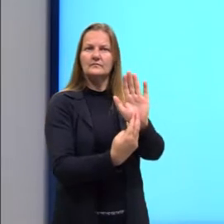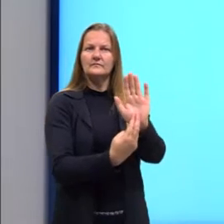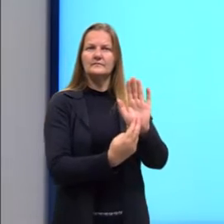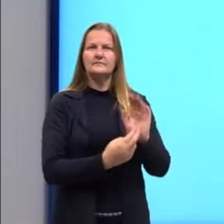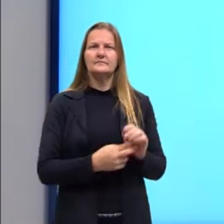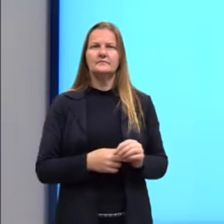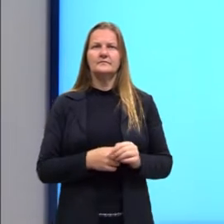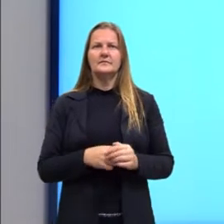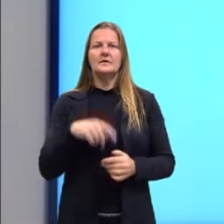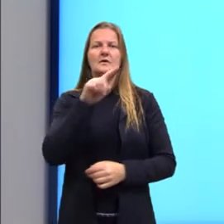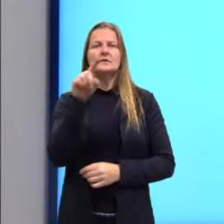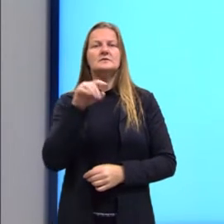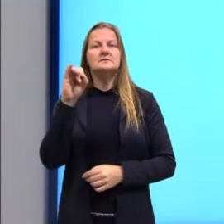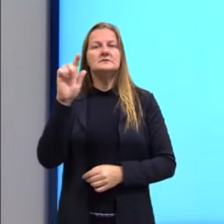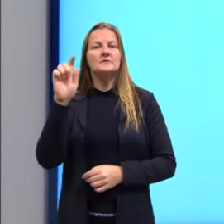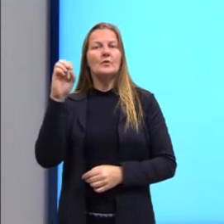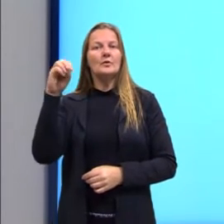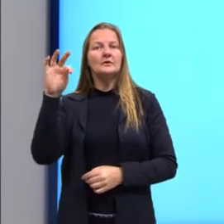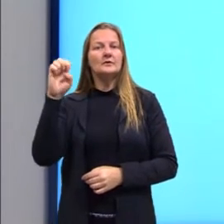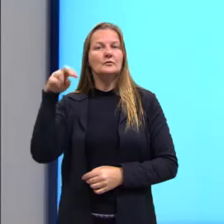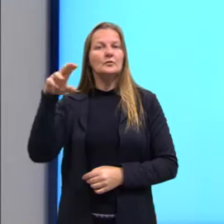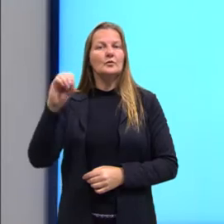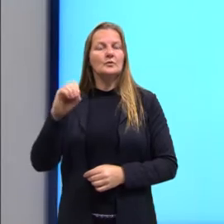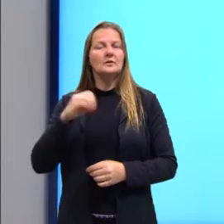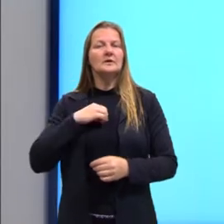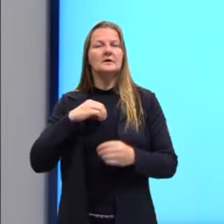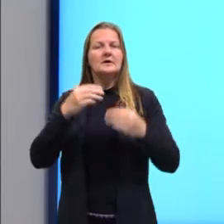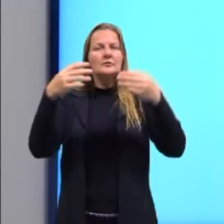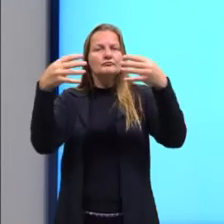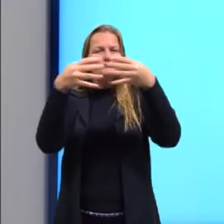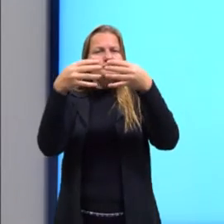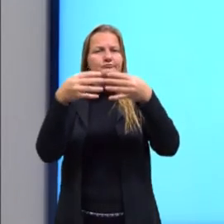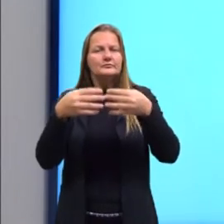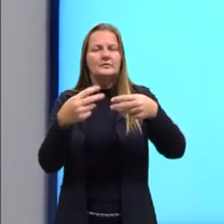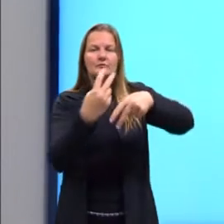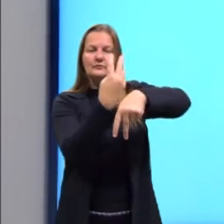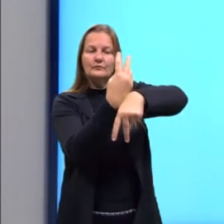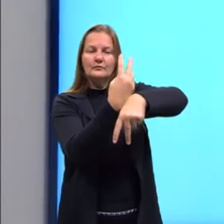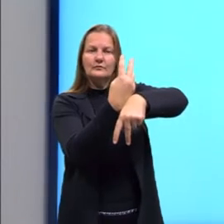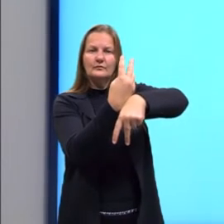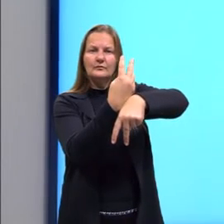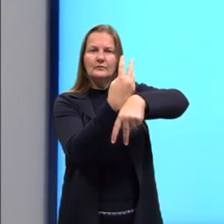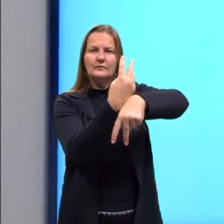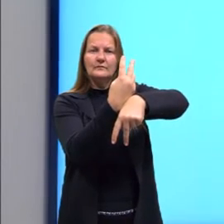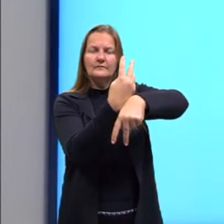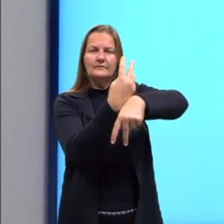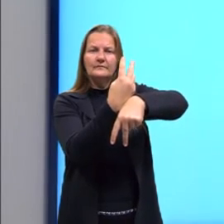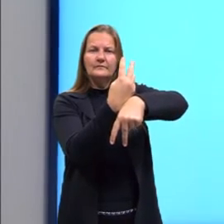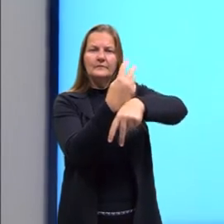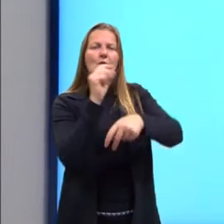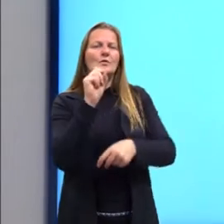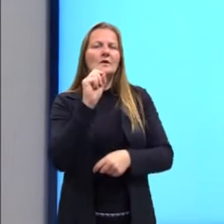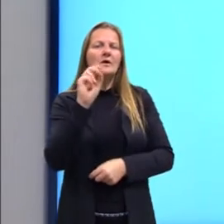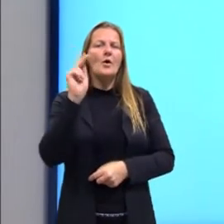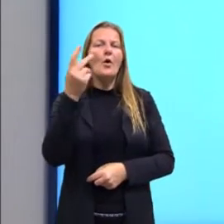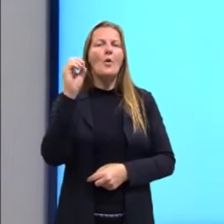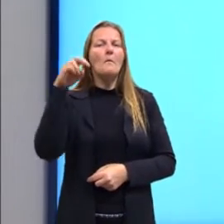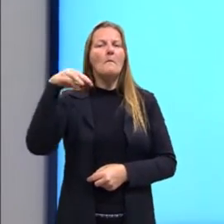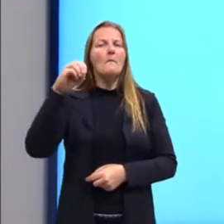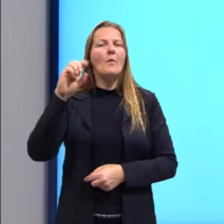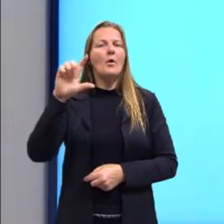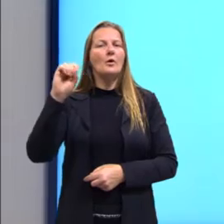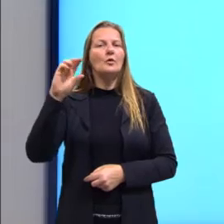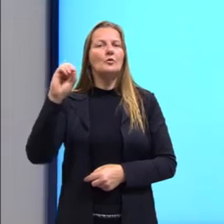Rose gotoh no temos o pareamento de cromossomos homólogos cromossomos homólogos são